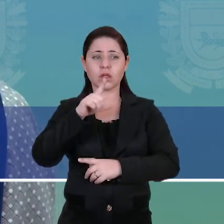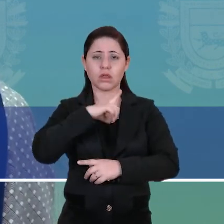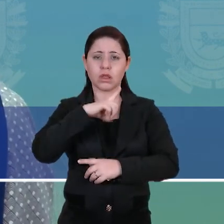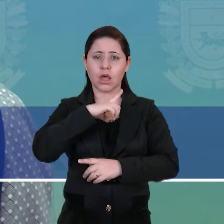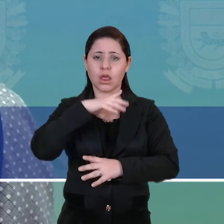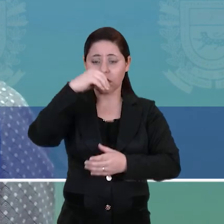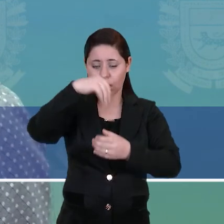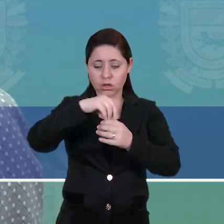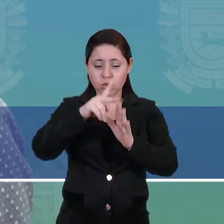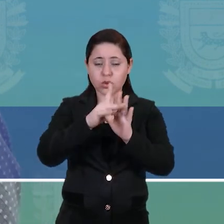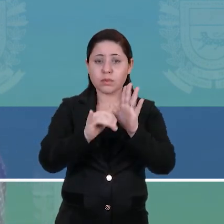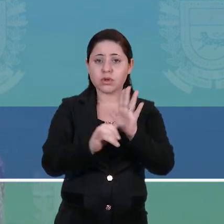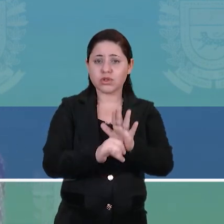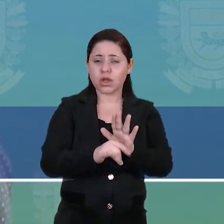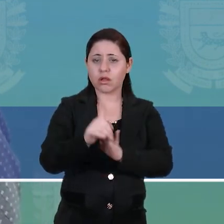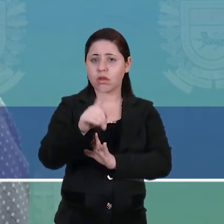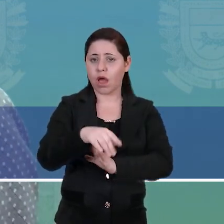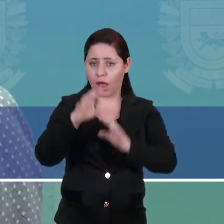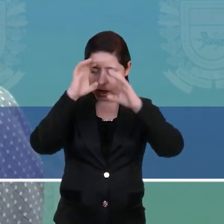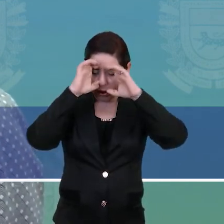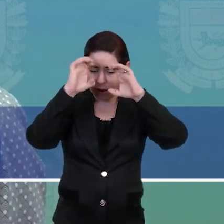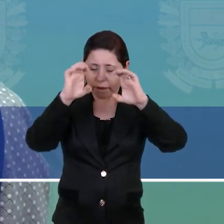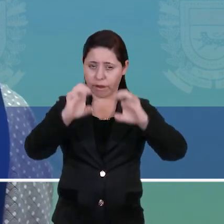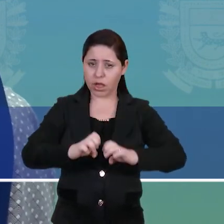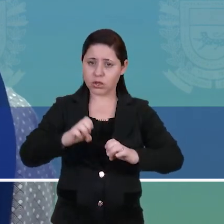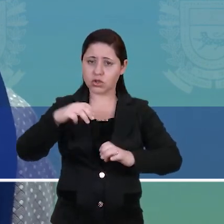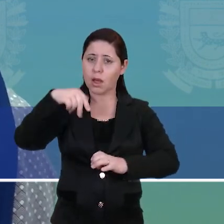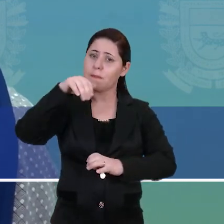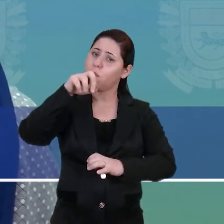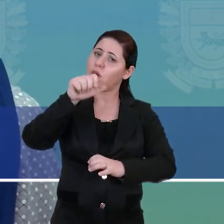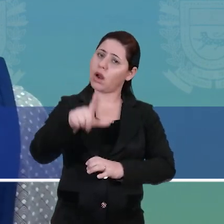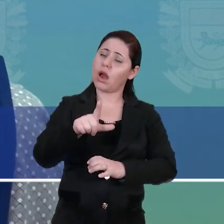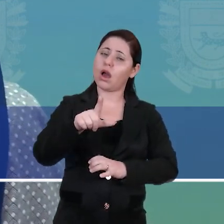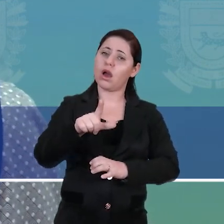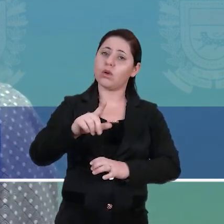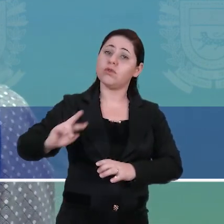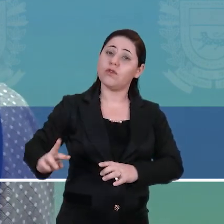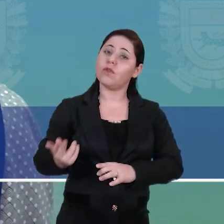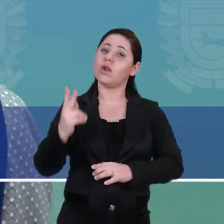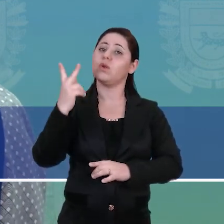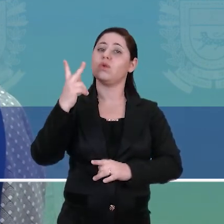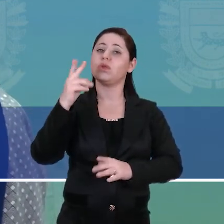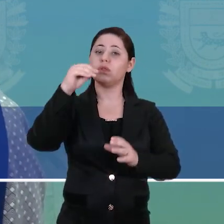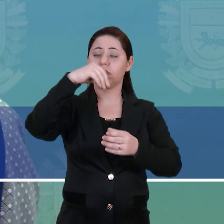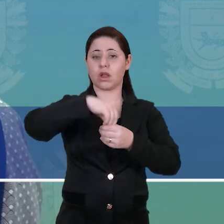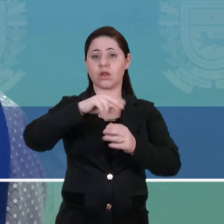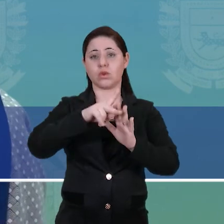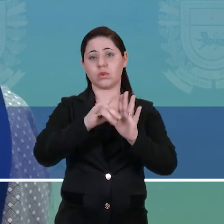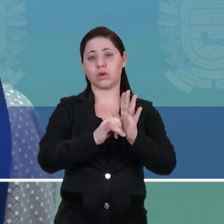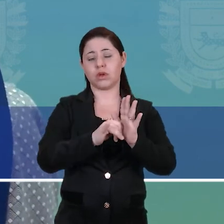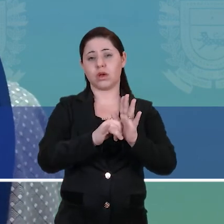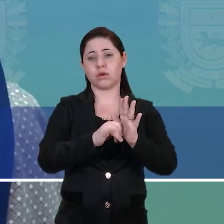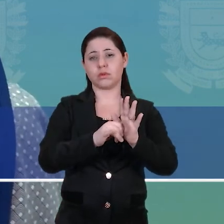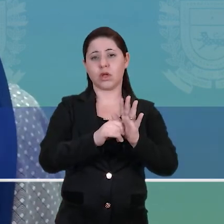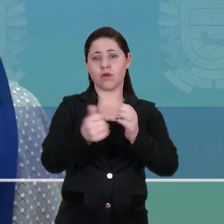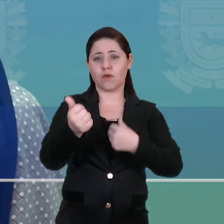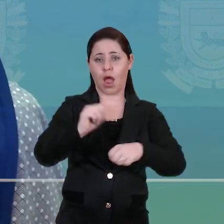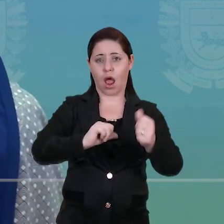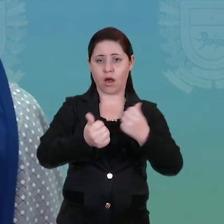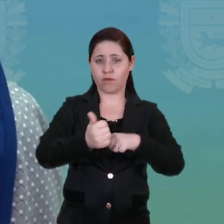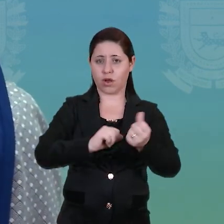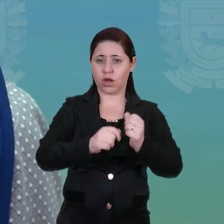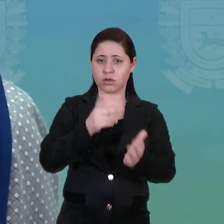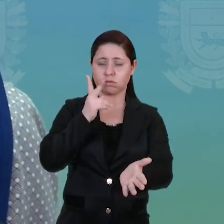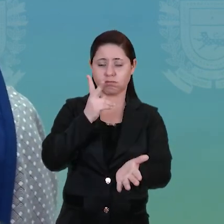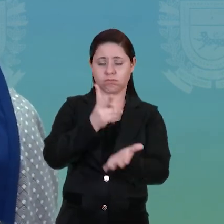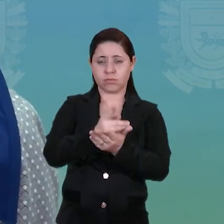radicalmente. A gente consegue adquirir dentro desse programa a questão de ética, a questão moral, princípios dentro do programa, que nós